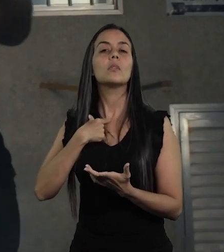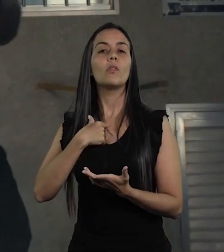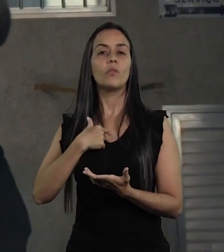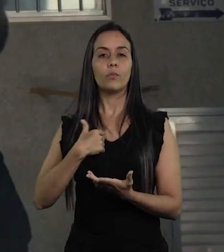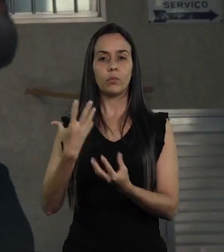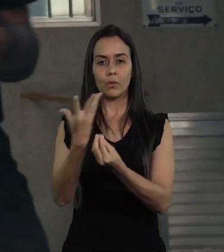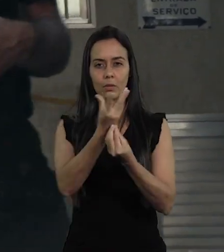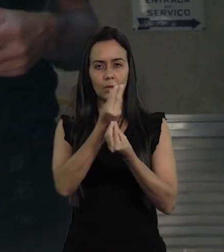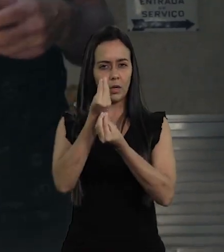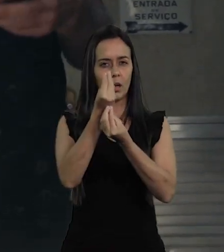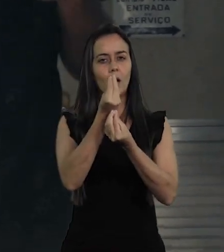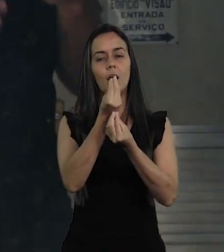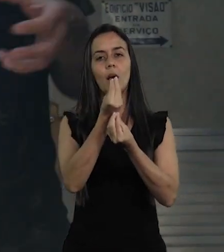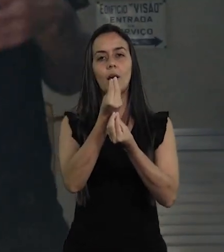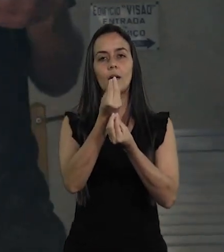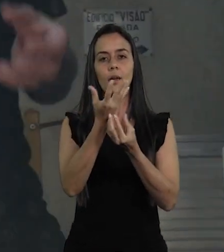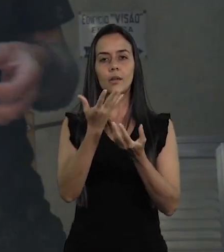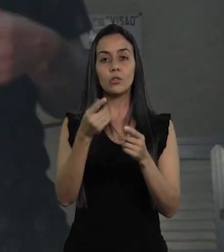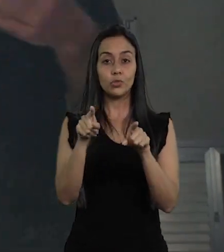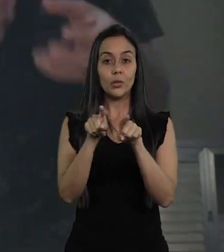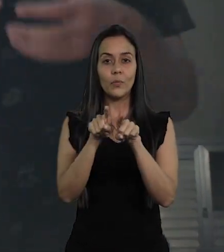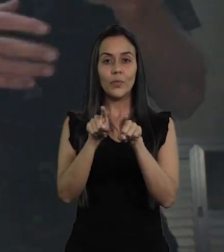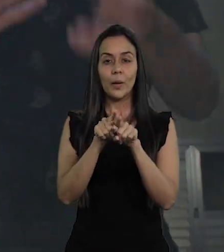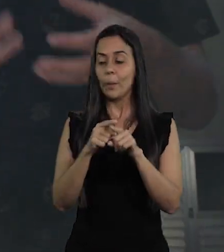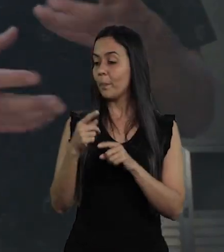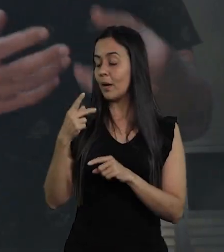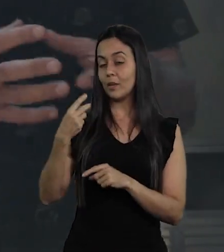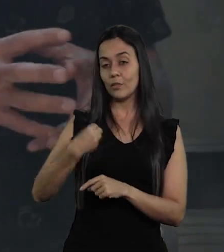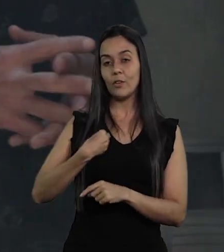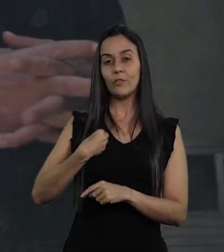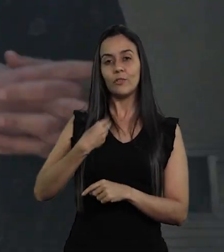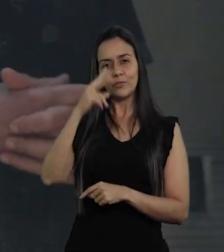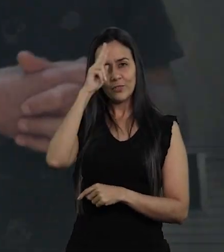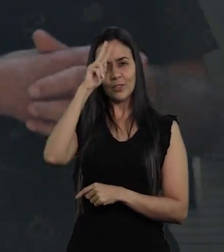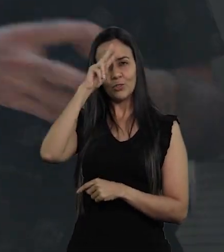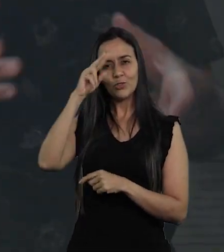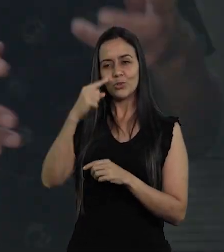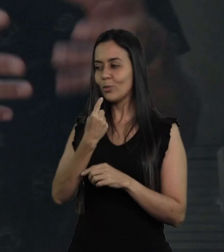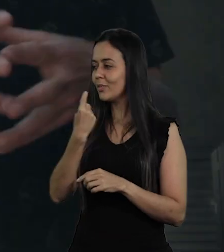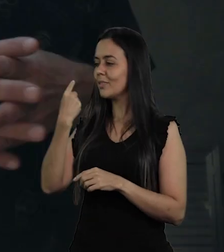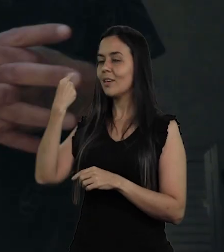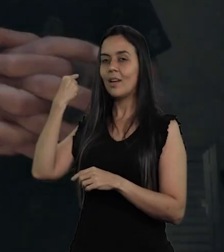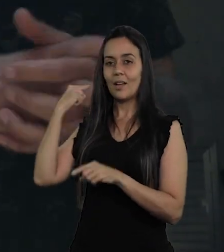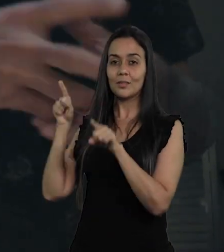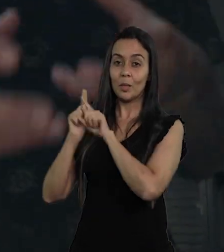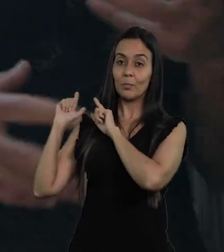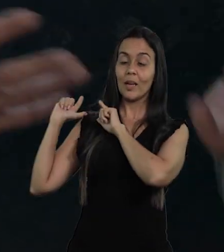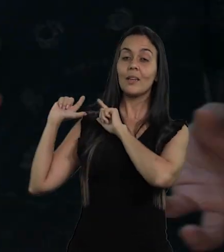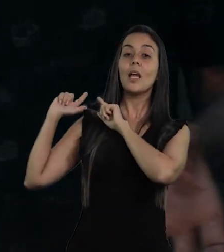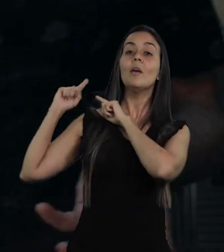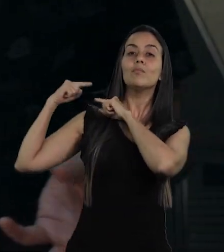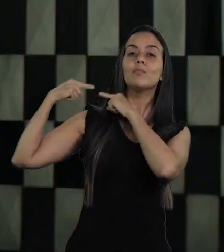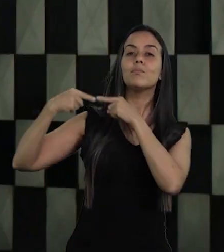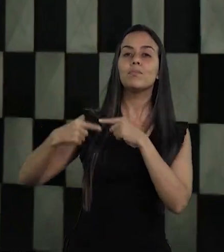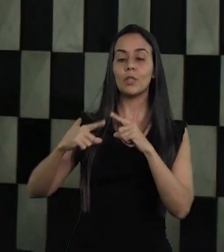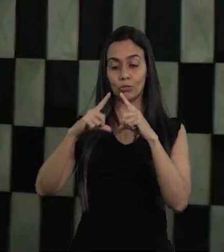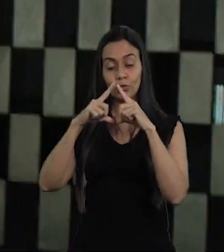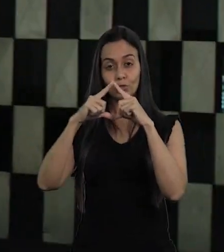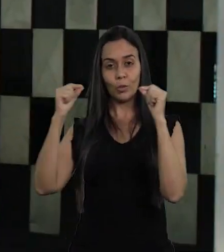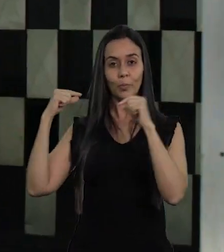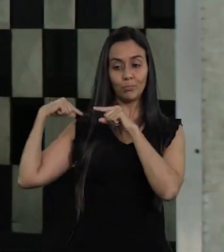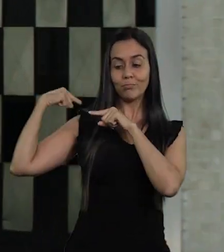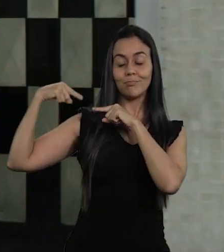com a sua ancestralidade, né, a sua ascendência japonesa, Okinawana,